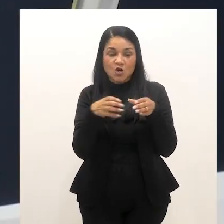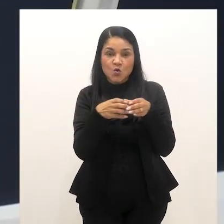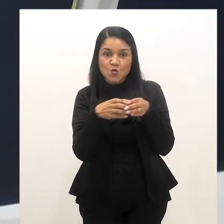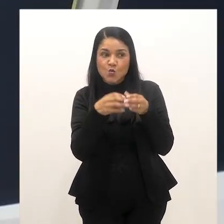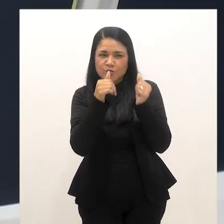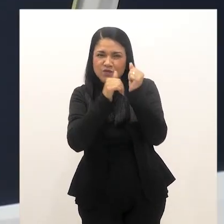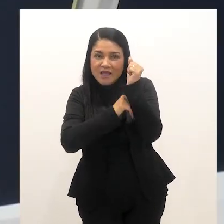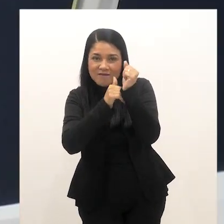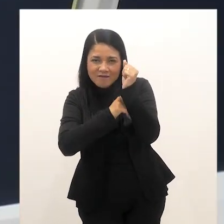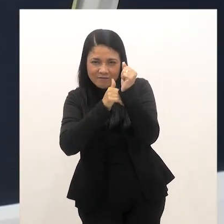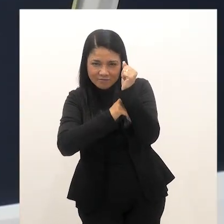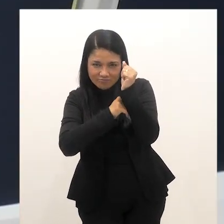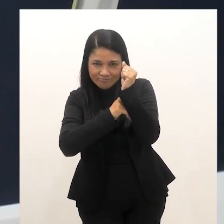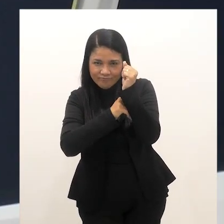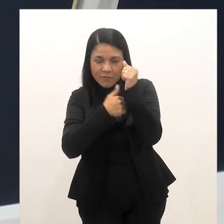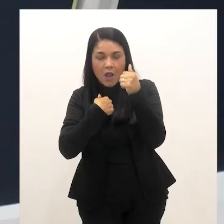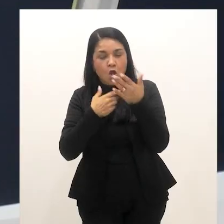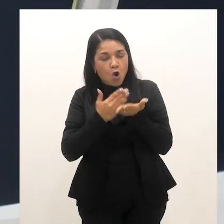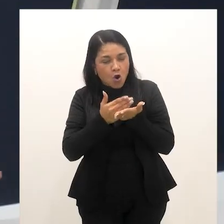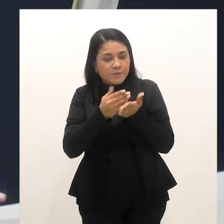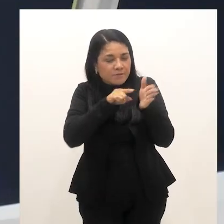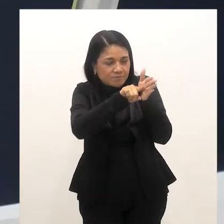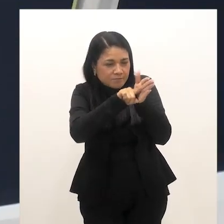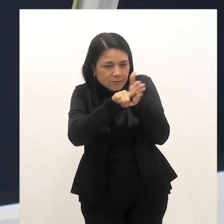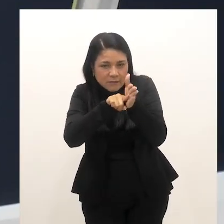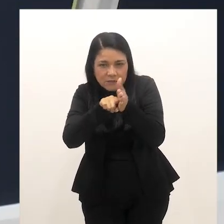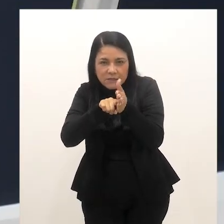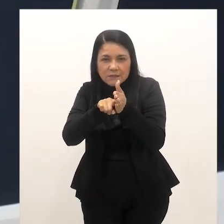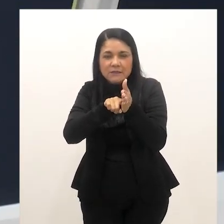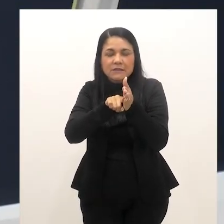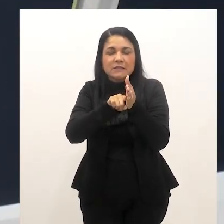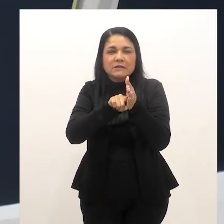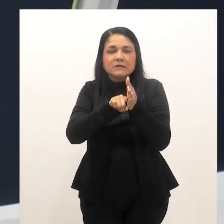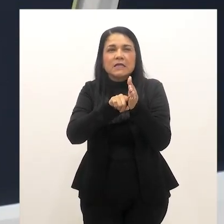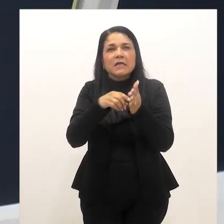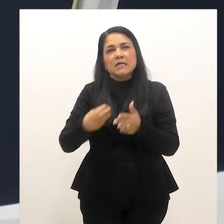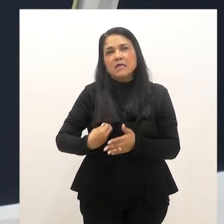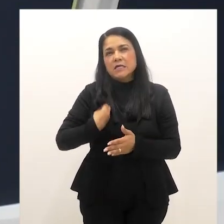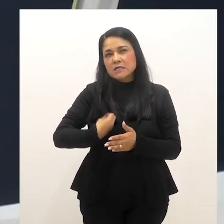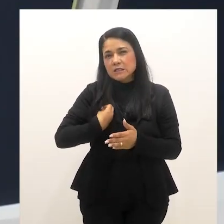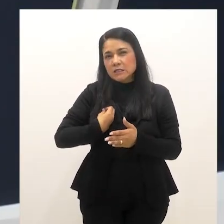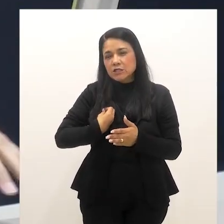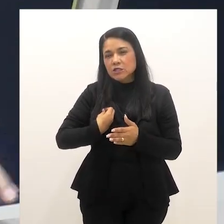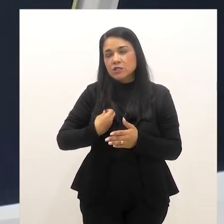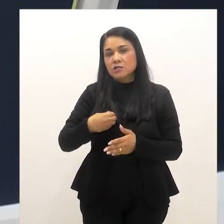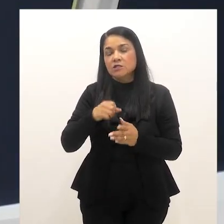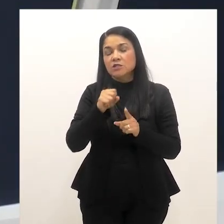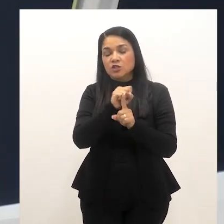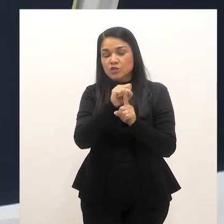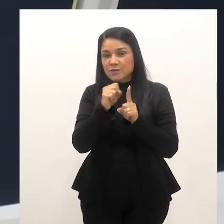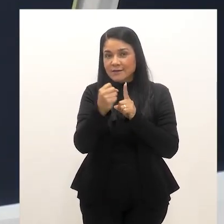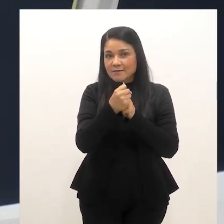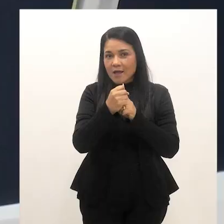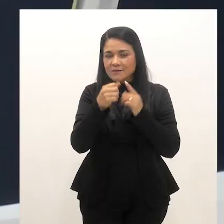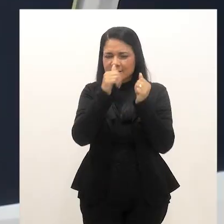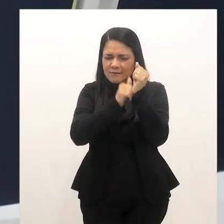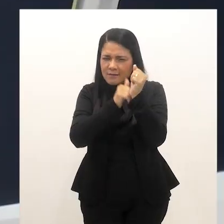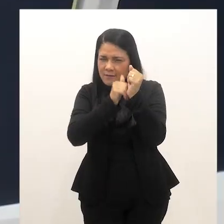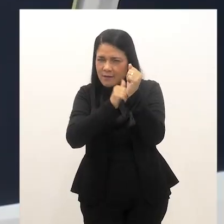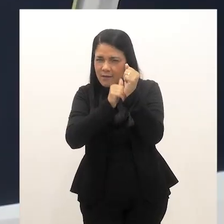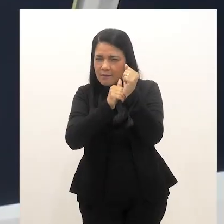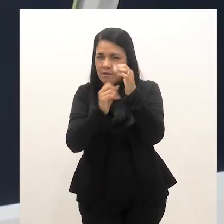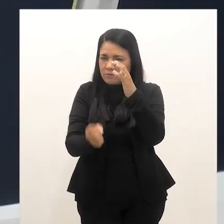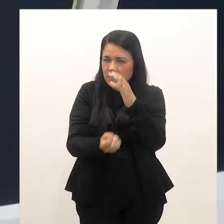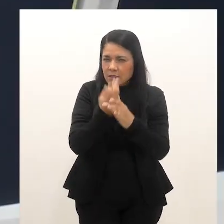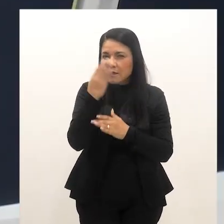né? Então eu comecei a pesquisar assim, existem sociedades secretas que foram criadas